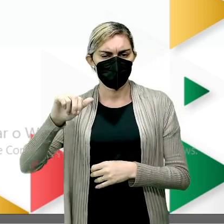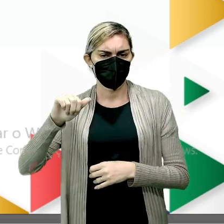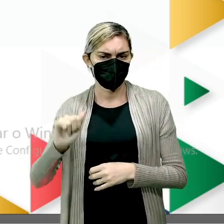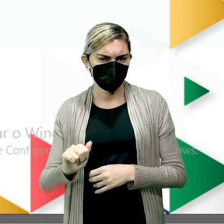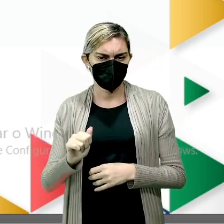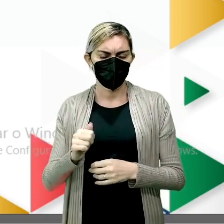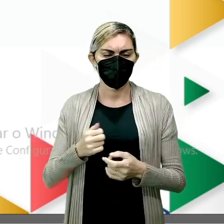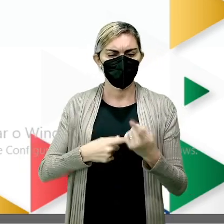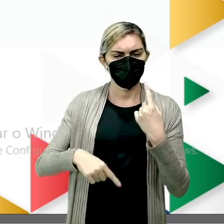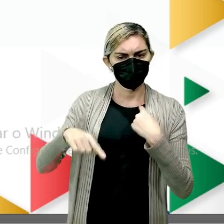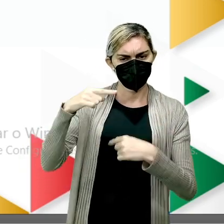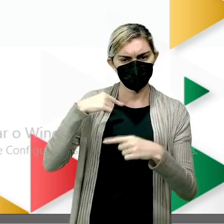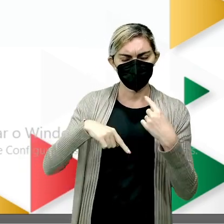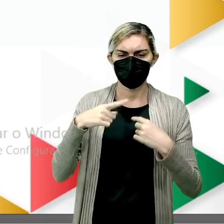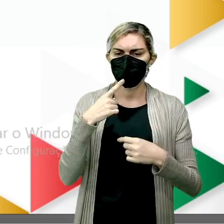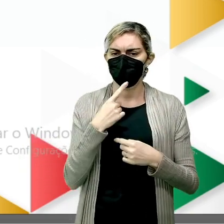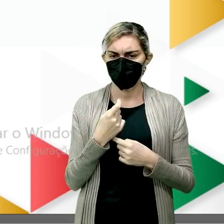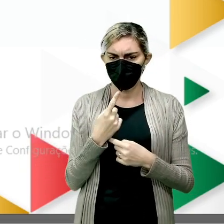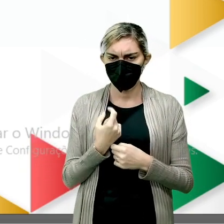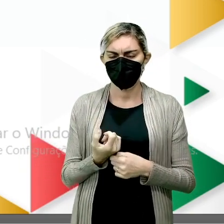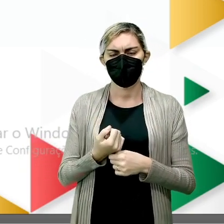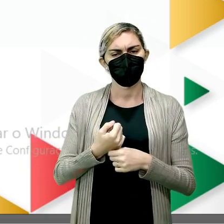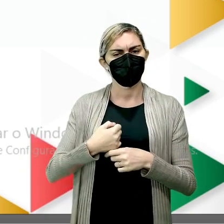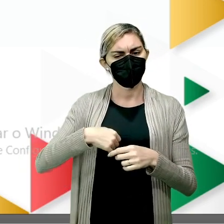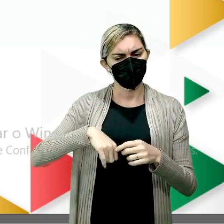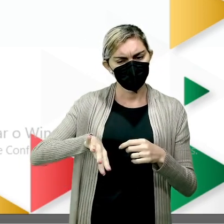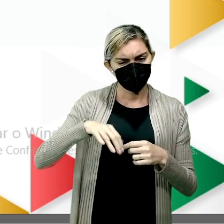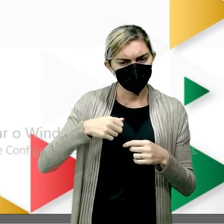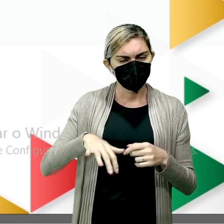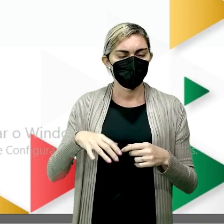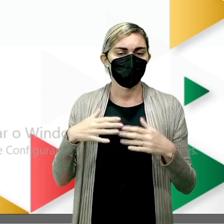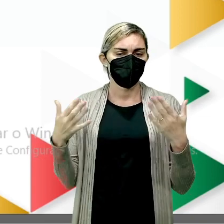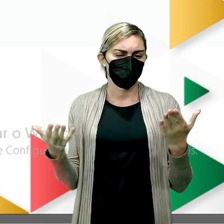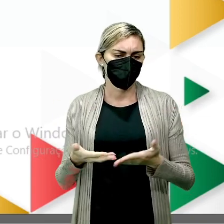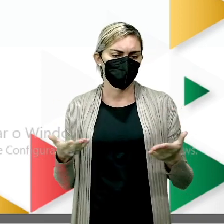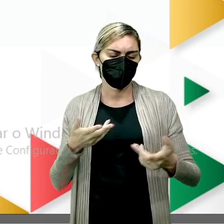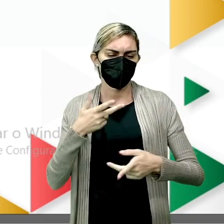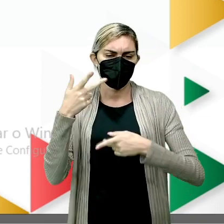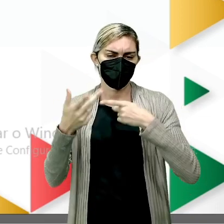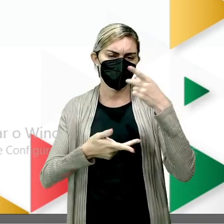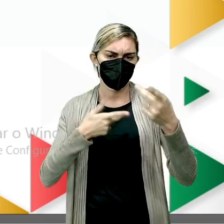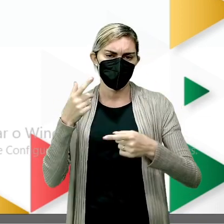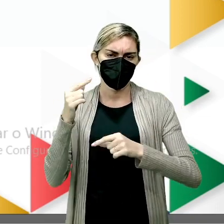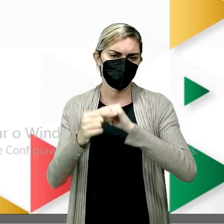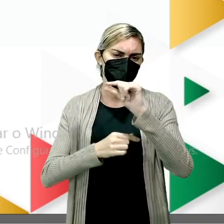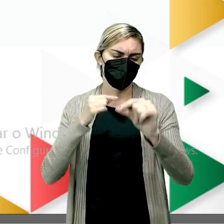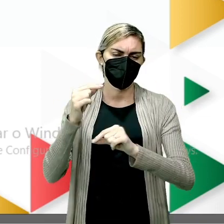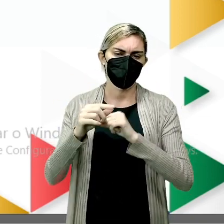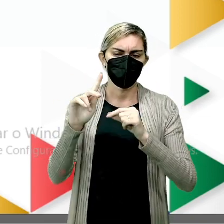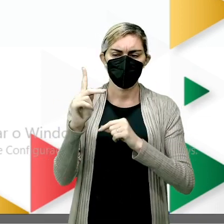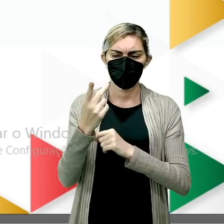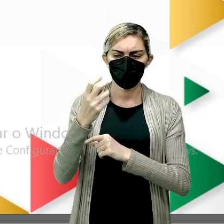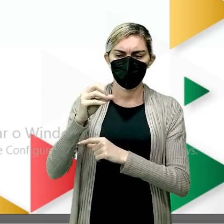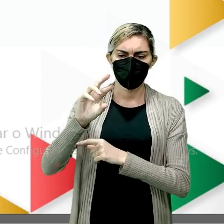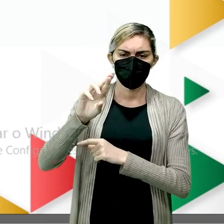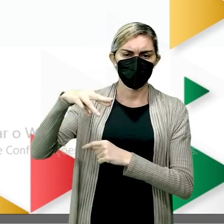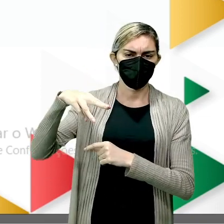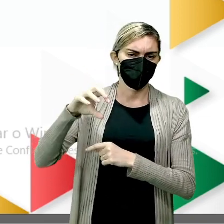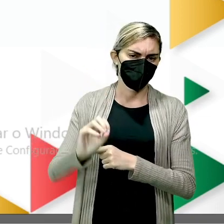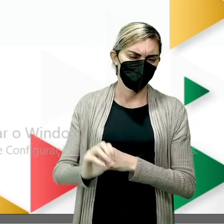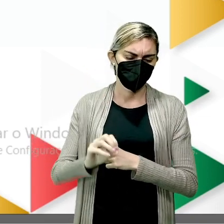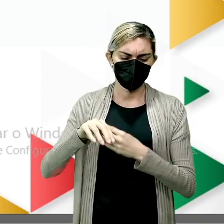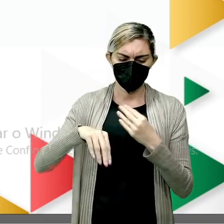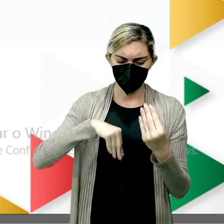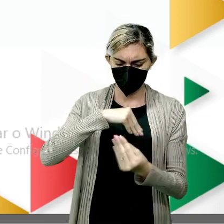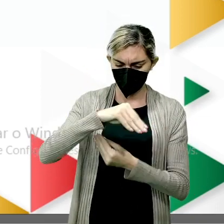o fluxo de sangue e a secreção. Agora, bora falar um pouco sobre os hormônios, né? Que são